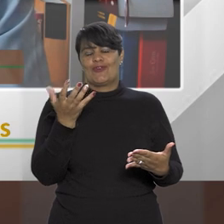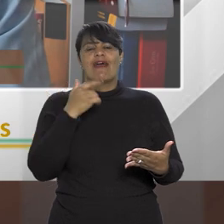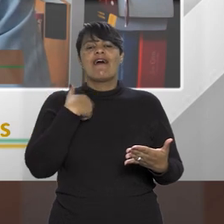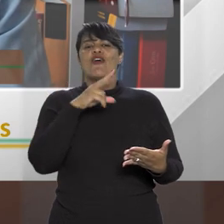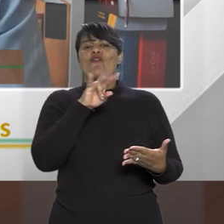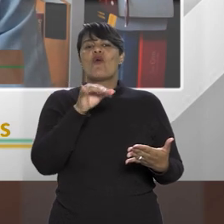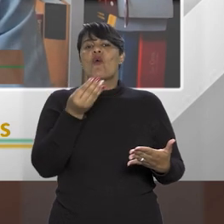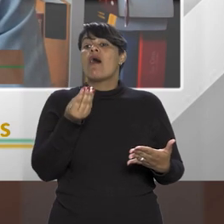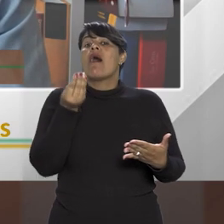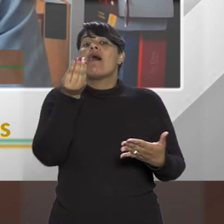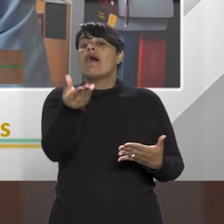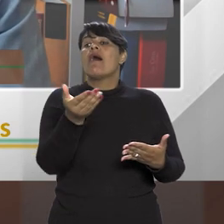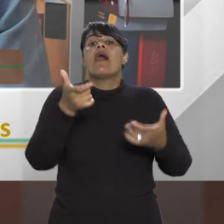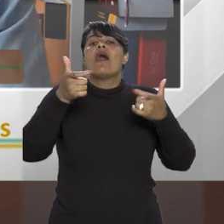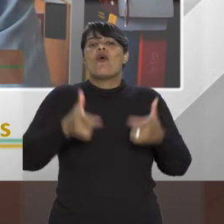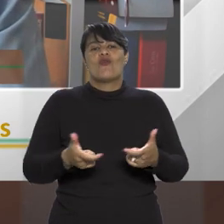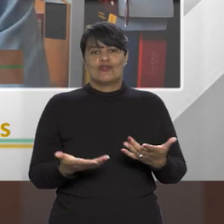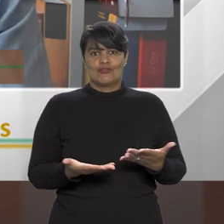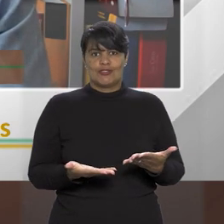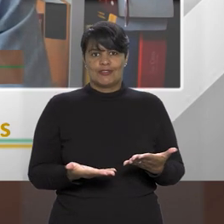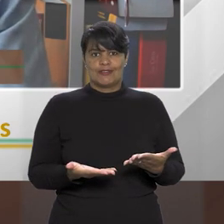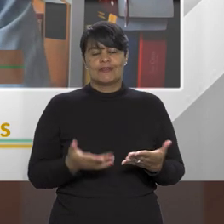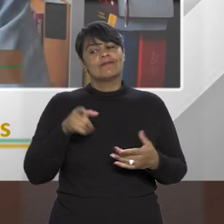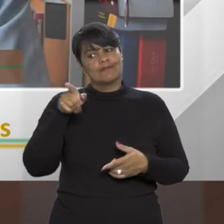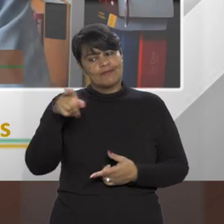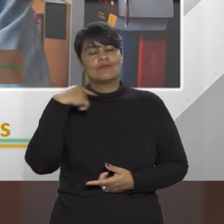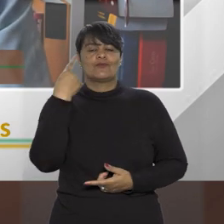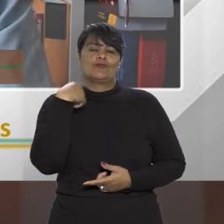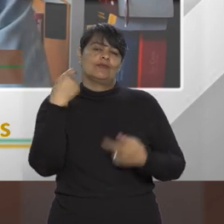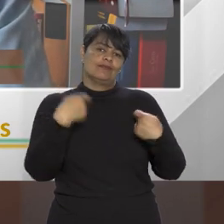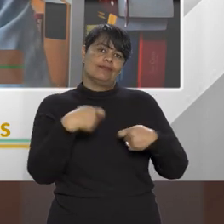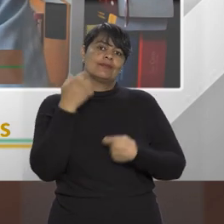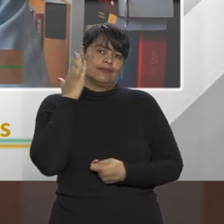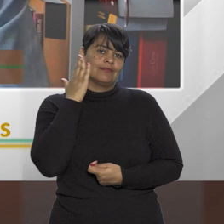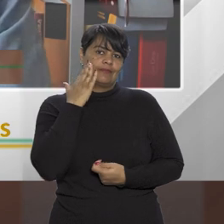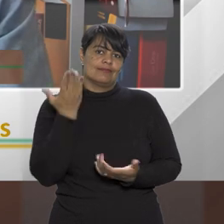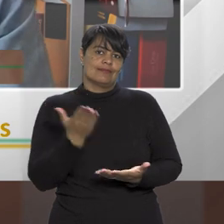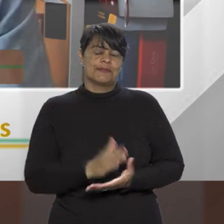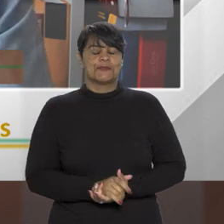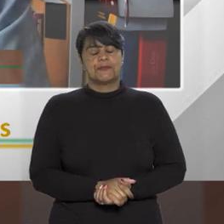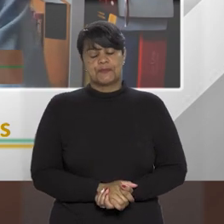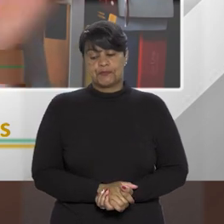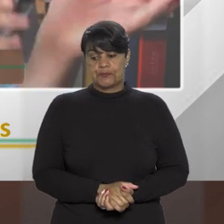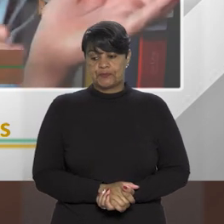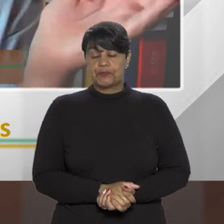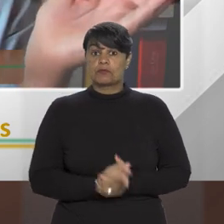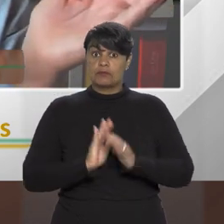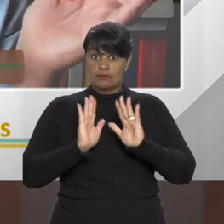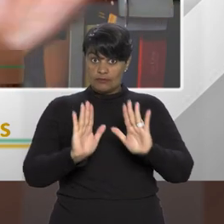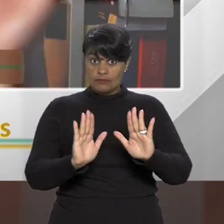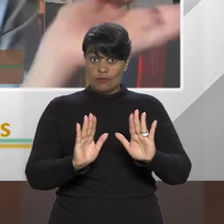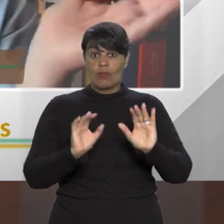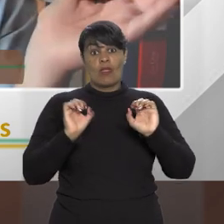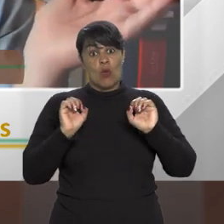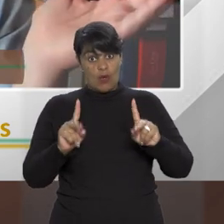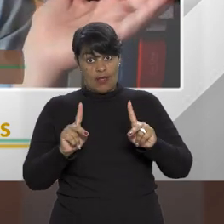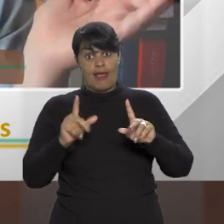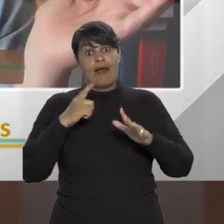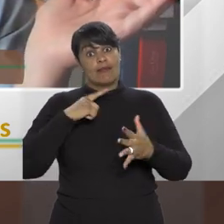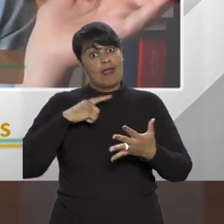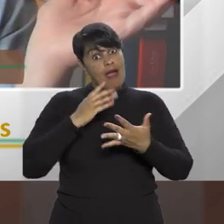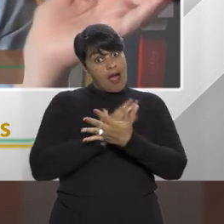advogada. E aí há portas que são obrigatórias. Se eu quero anular um contrato, eu tenho que ir para o judiciário, uma outra